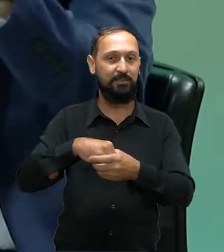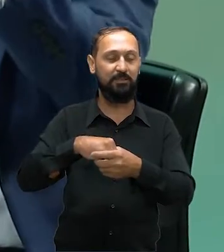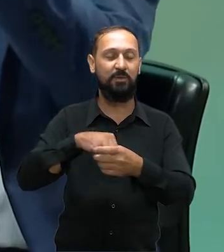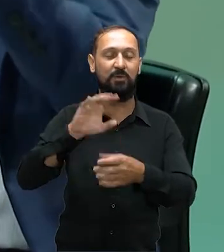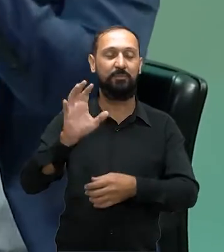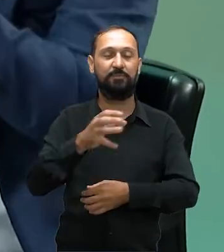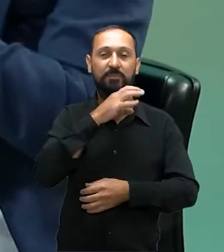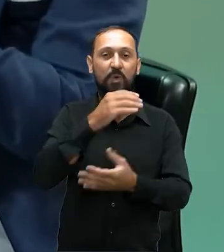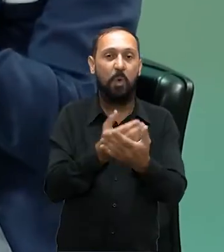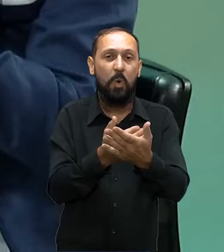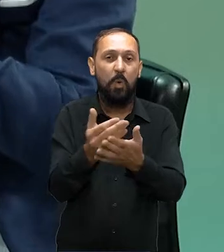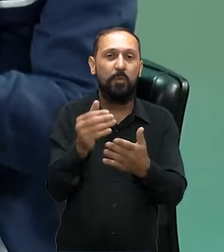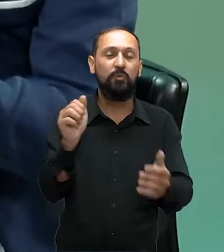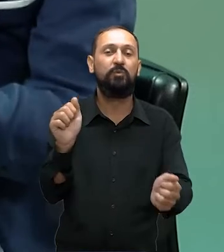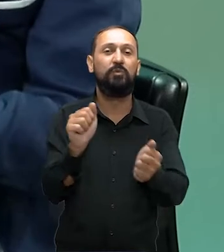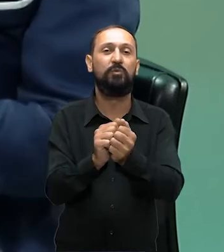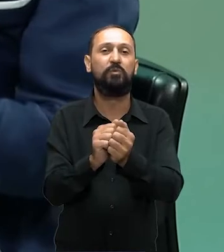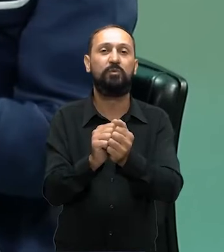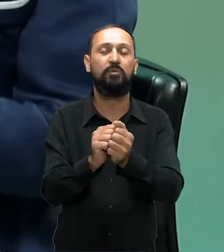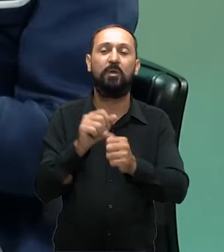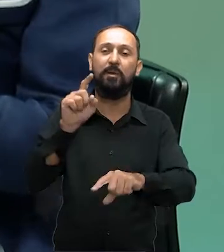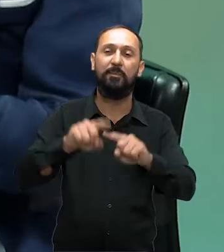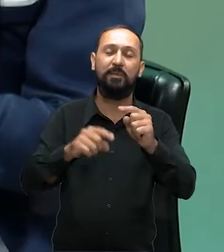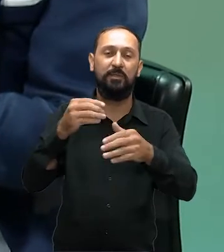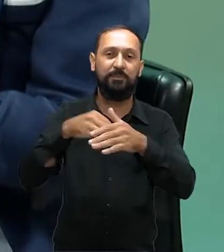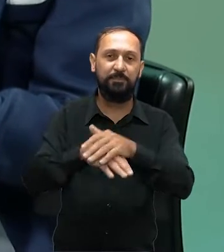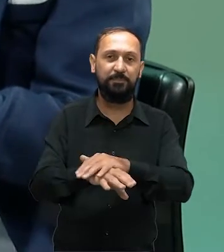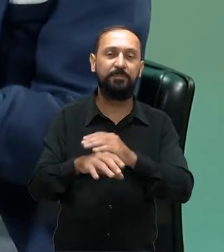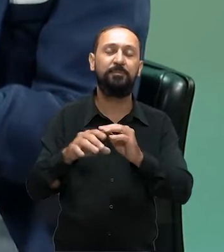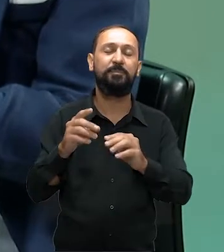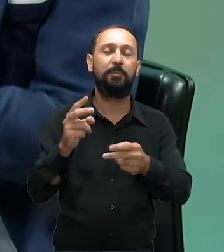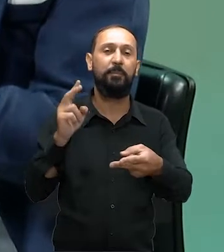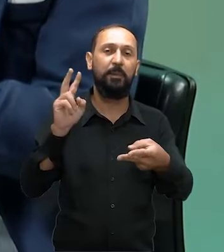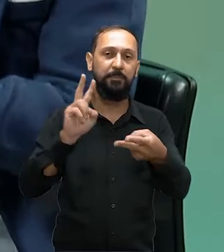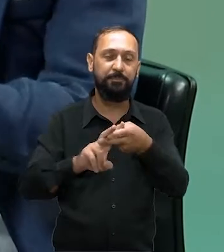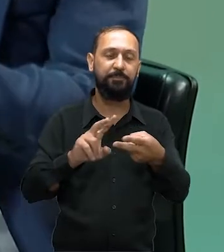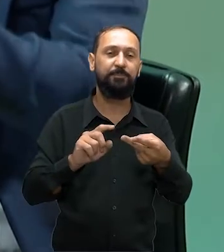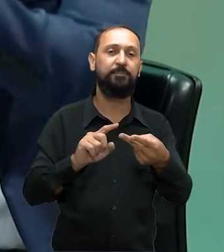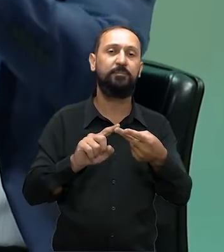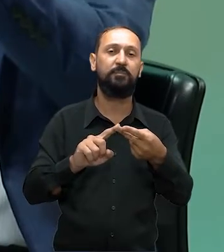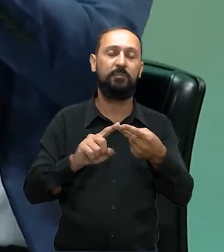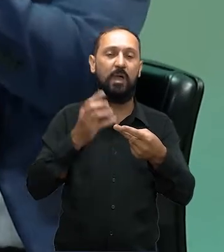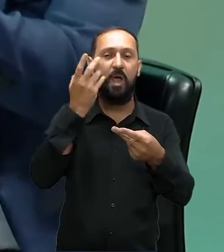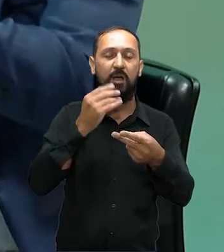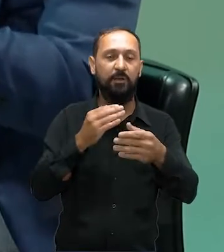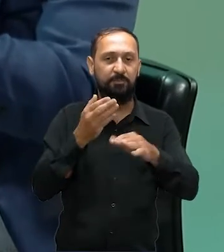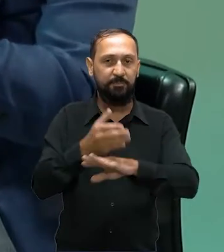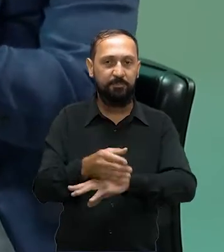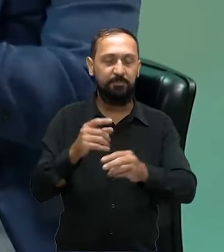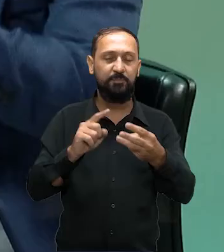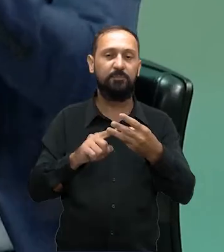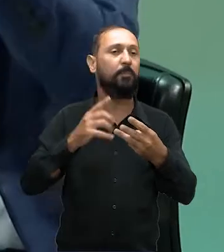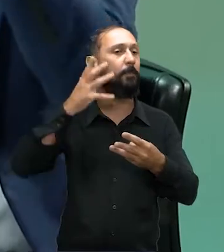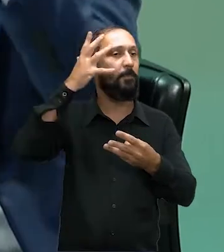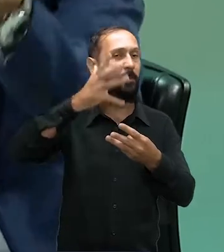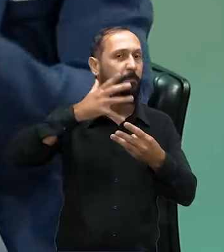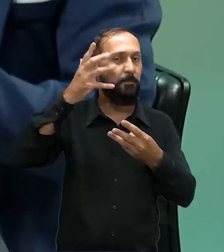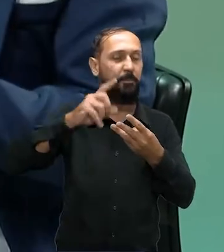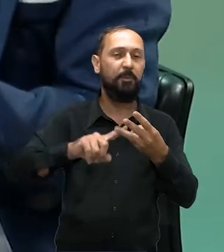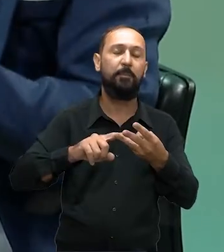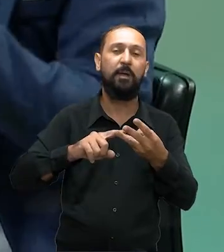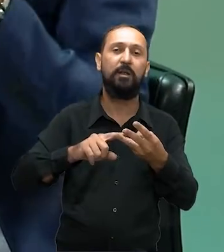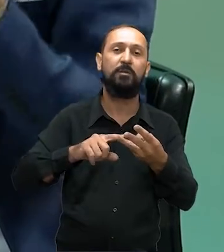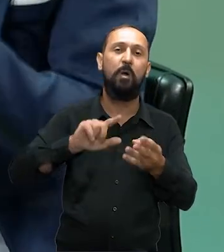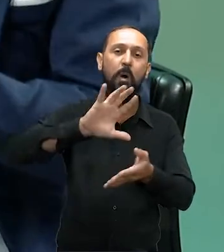a Receita, a gente começa nessa parte do depósito de mercadorias apreendidas, levamos as crianças para lá, há uma